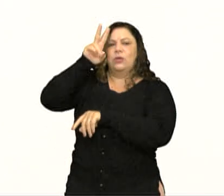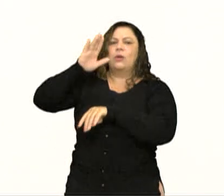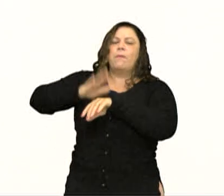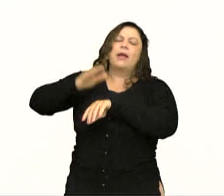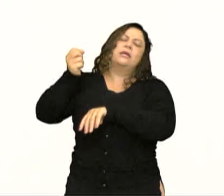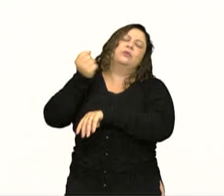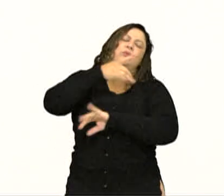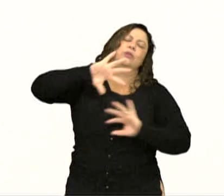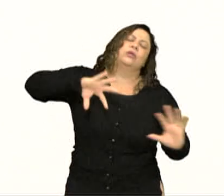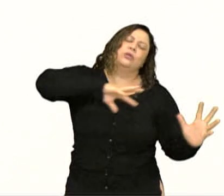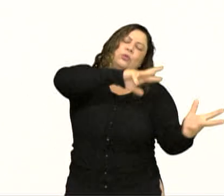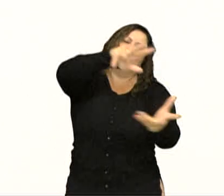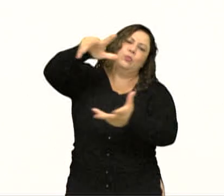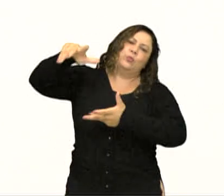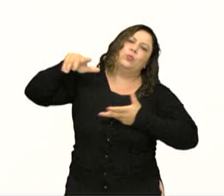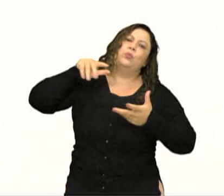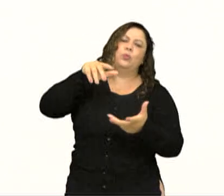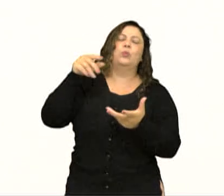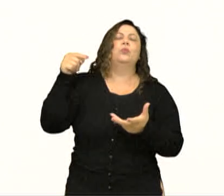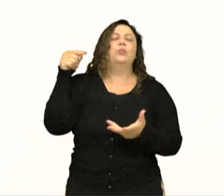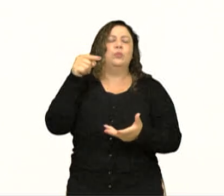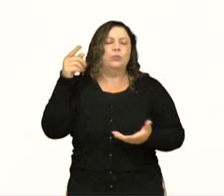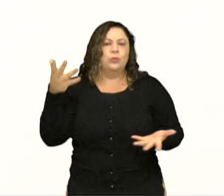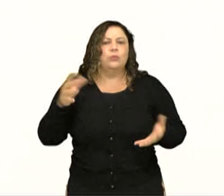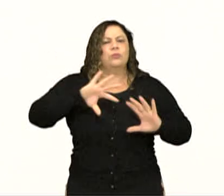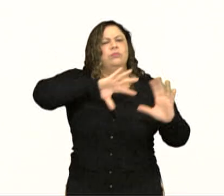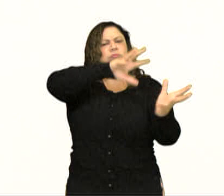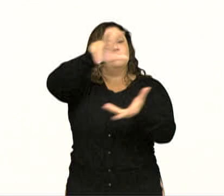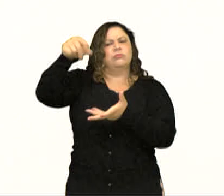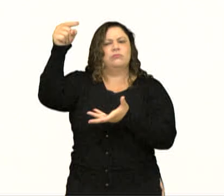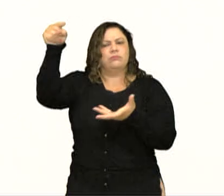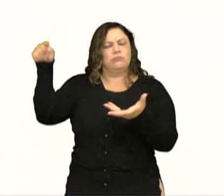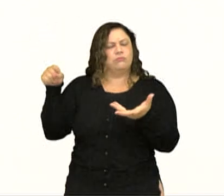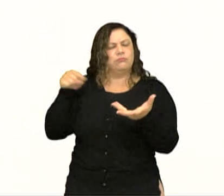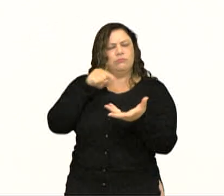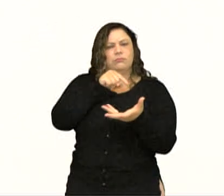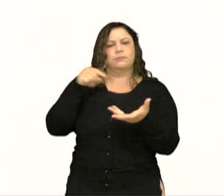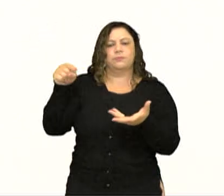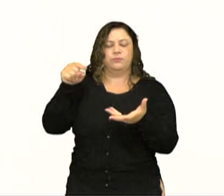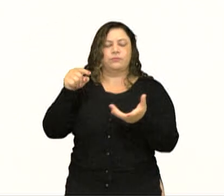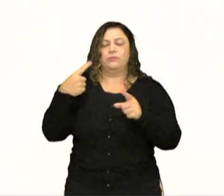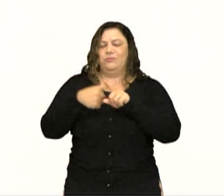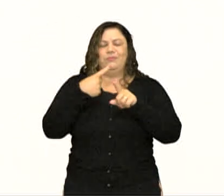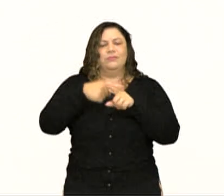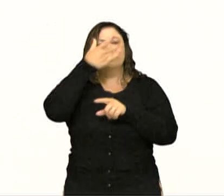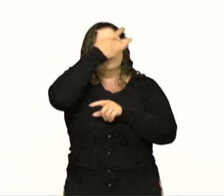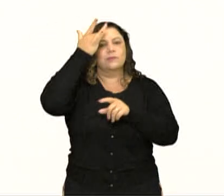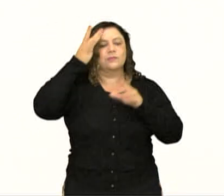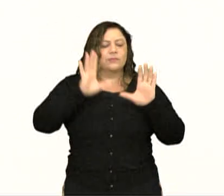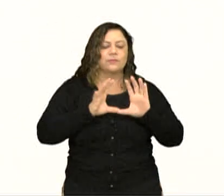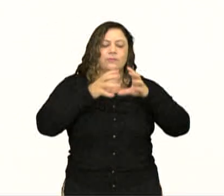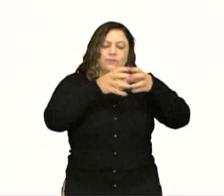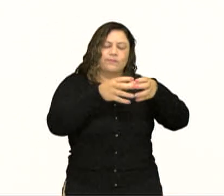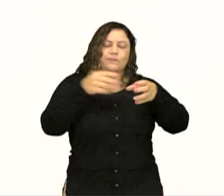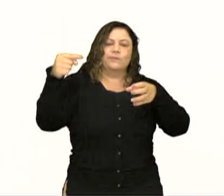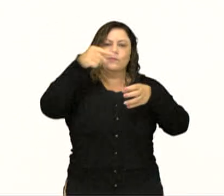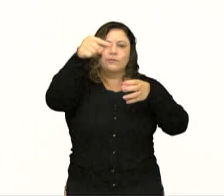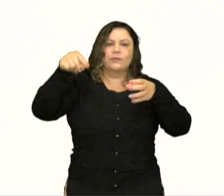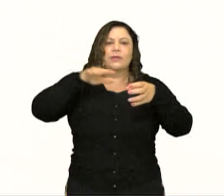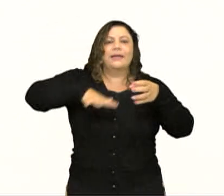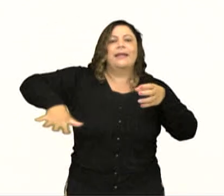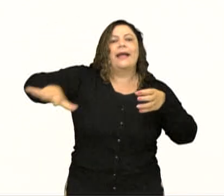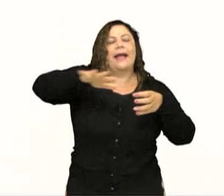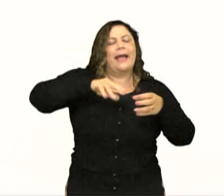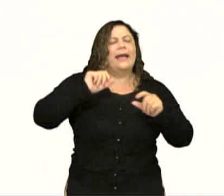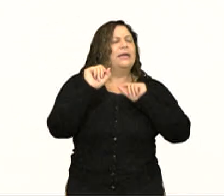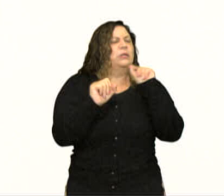no mundo como um todo, o que fez com que as pessoas se concentrassem em determinadas áreas, o que levou a